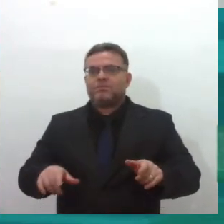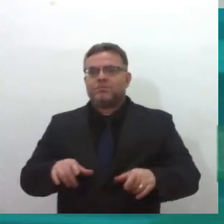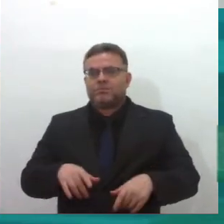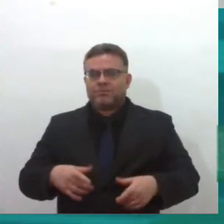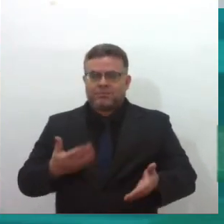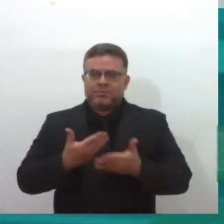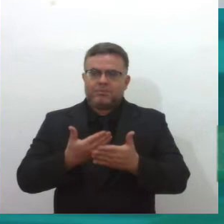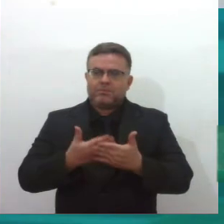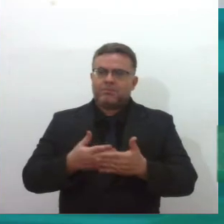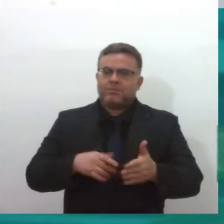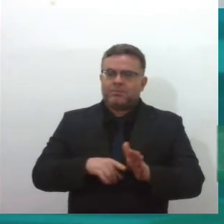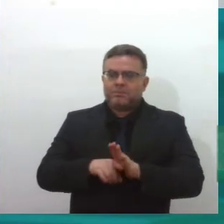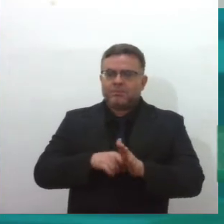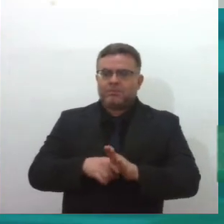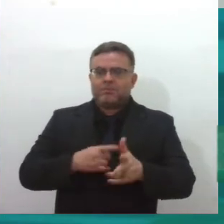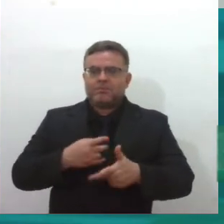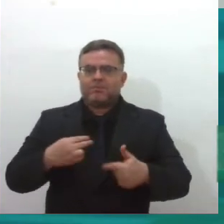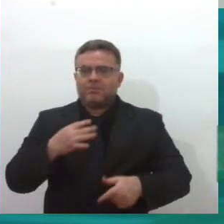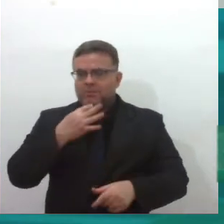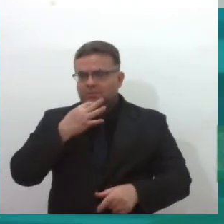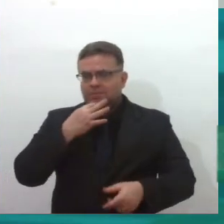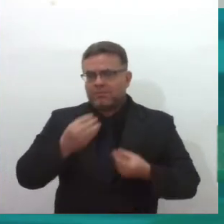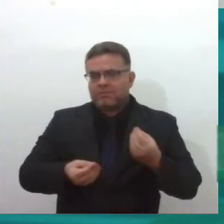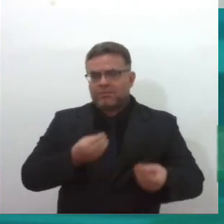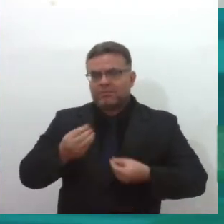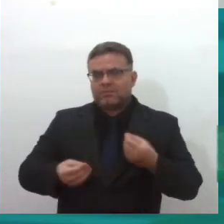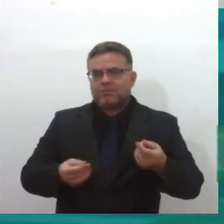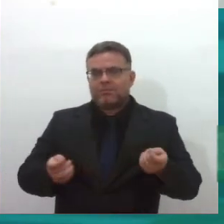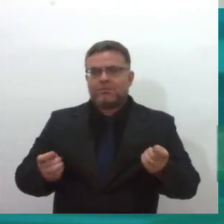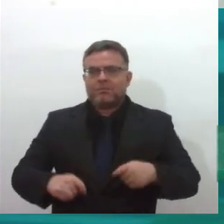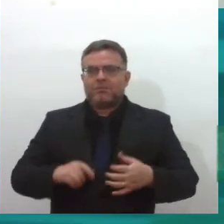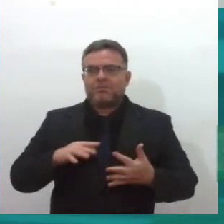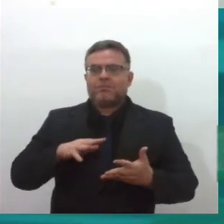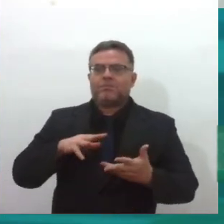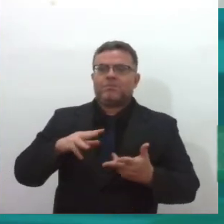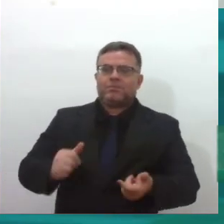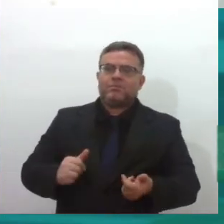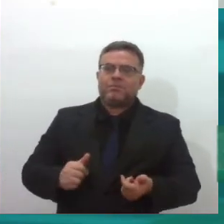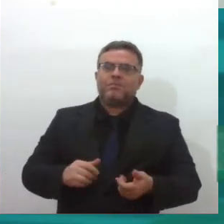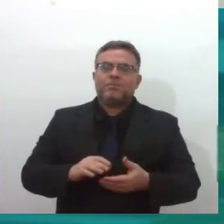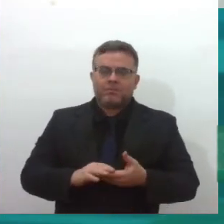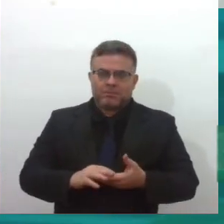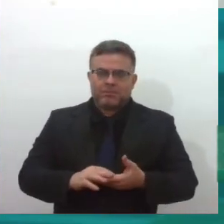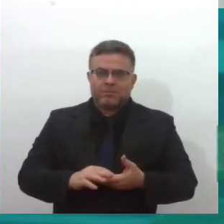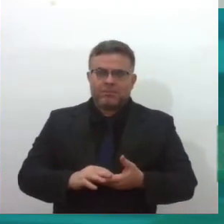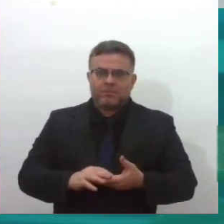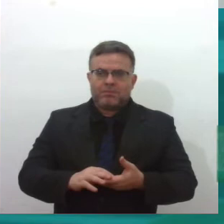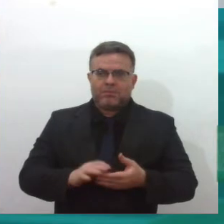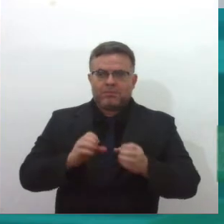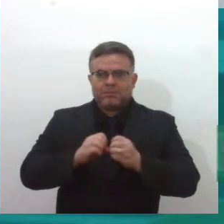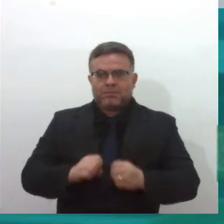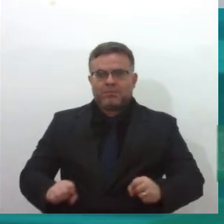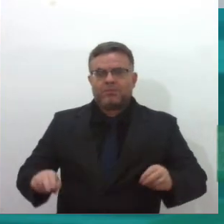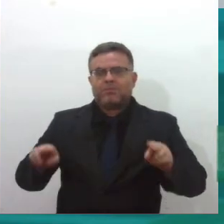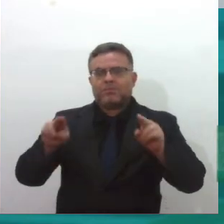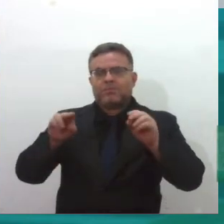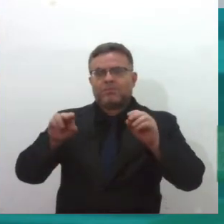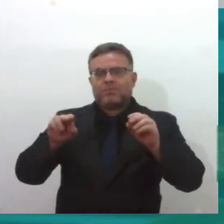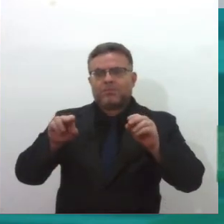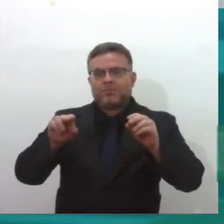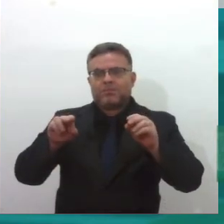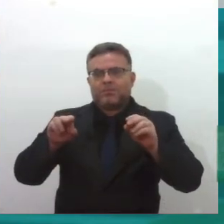distúrbio da sexualidade, que é conhecido pela Organização Mundial de Saúde. O HSI, que é uma agência americana de